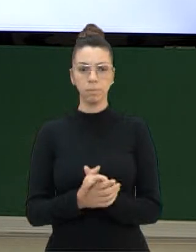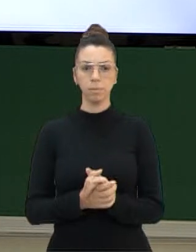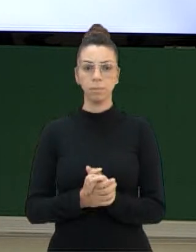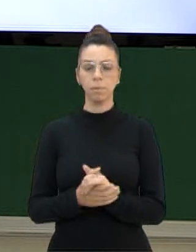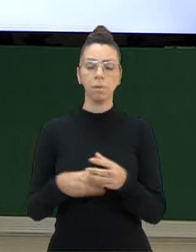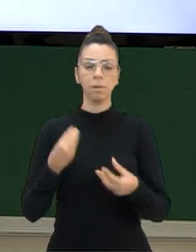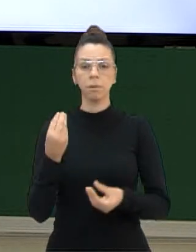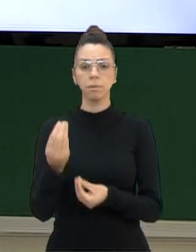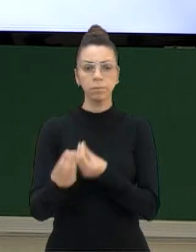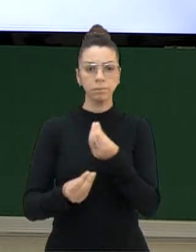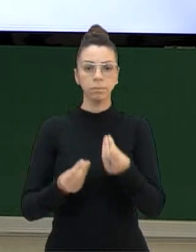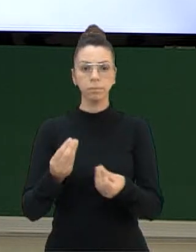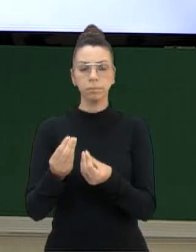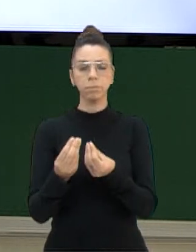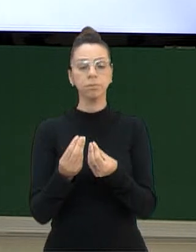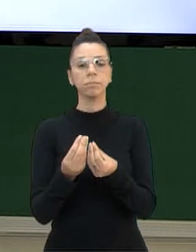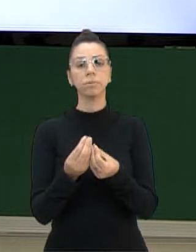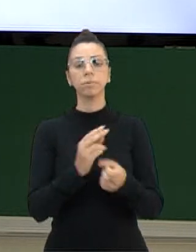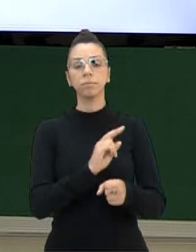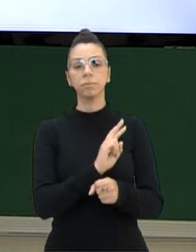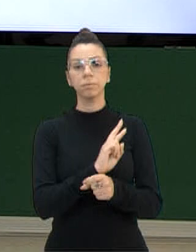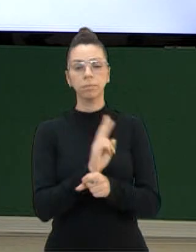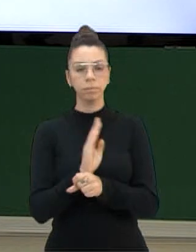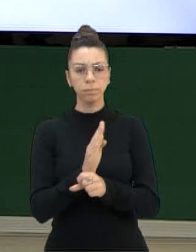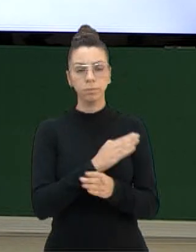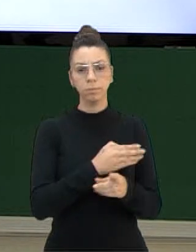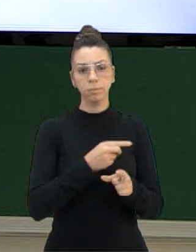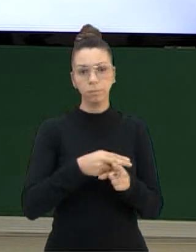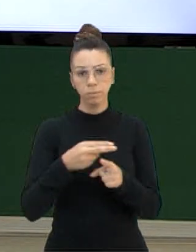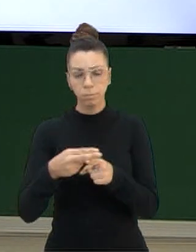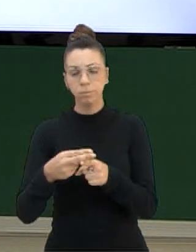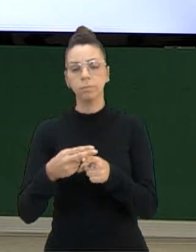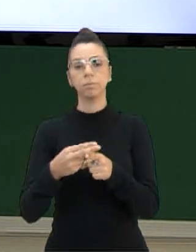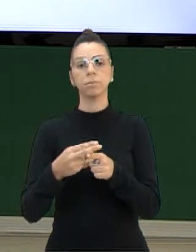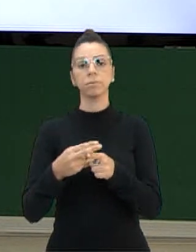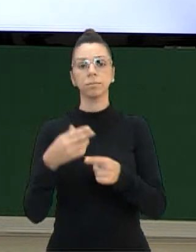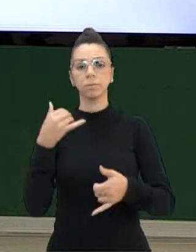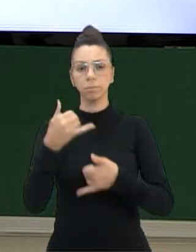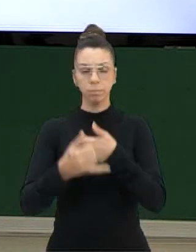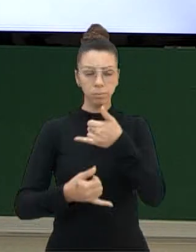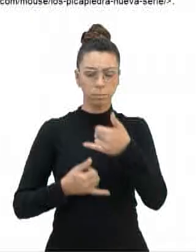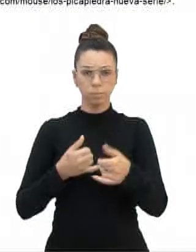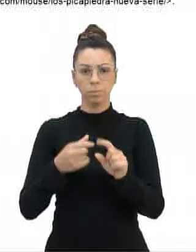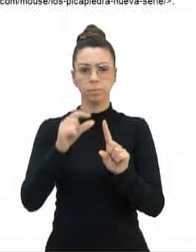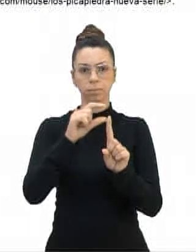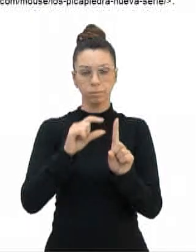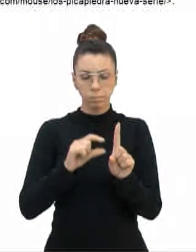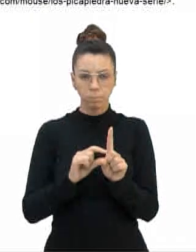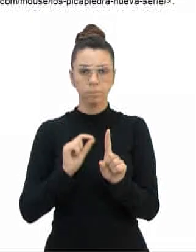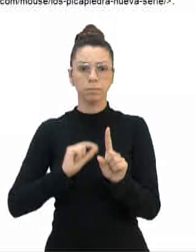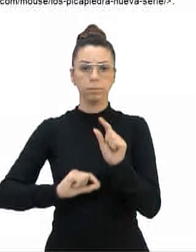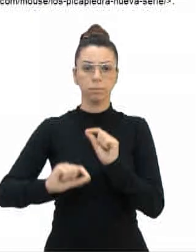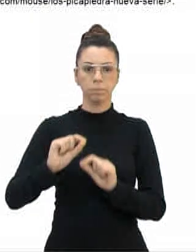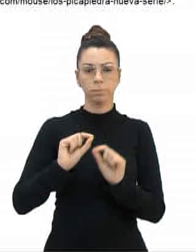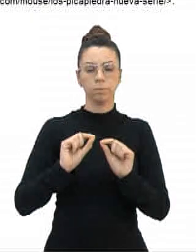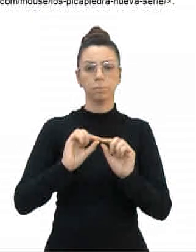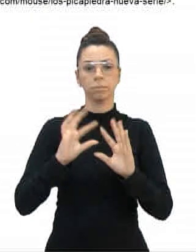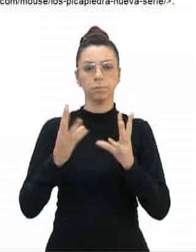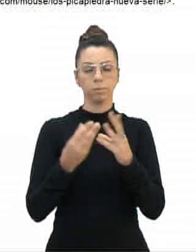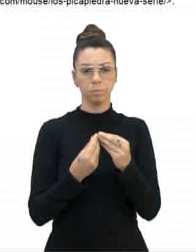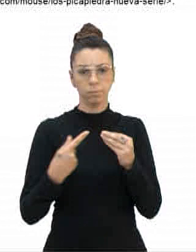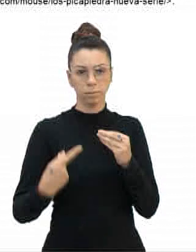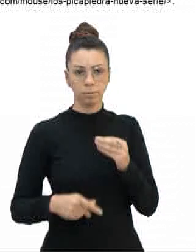nós tivemos esse seriado, essa série, esse desenho animado aqui, né, na difusão que foi feita no contexto